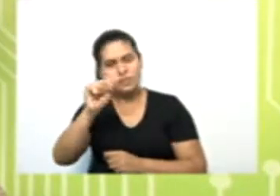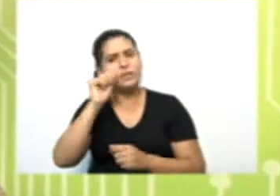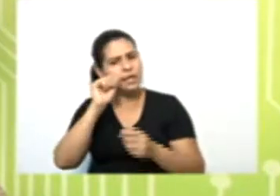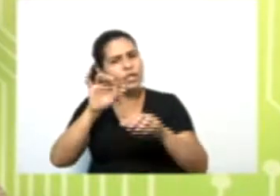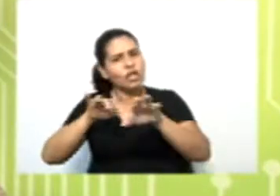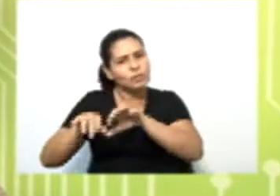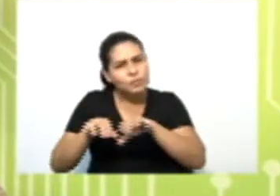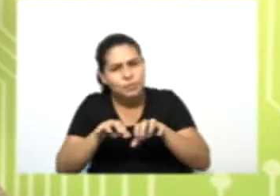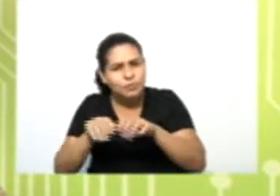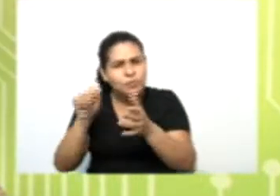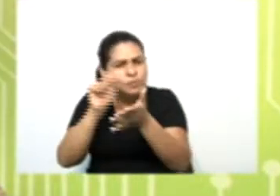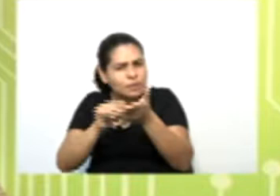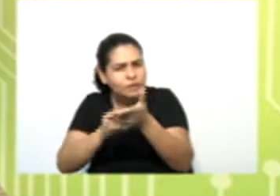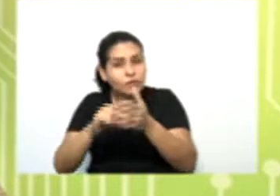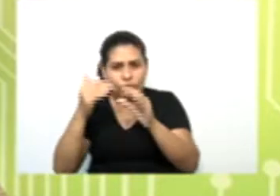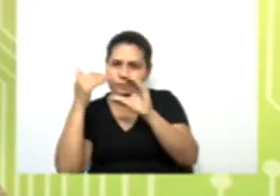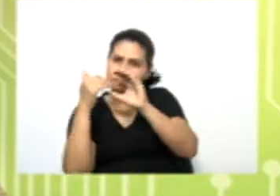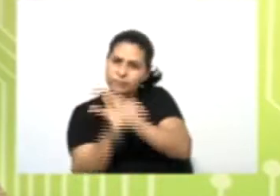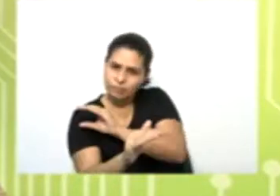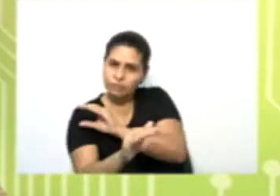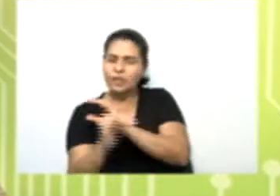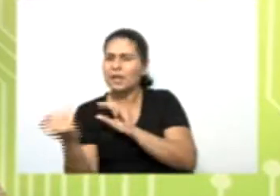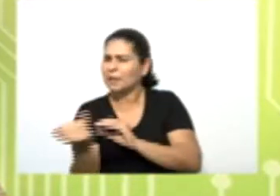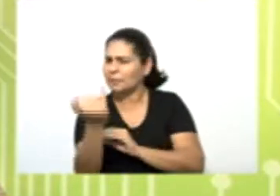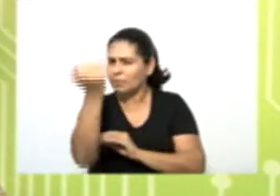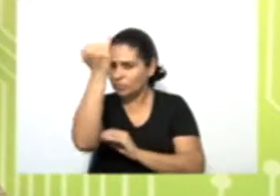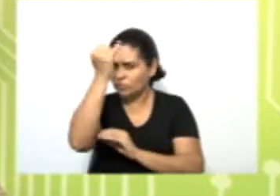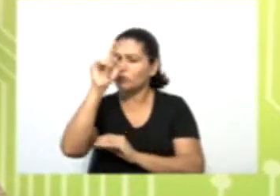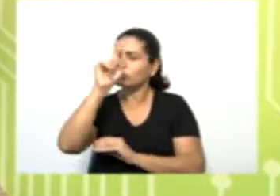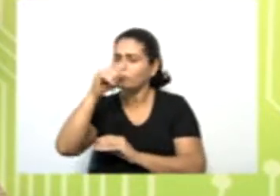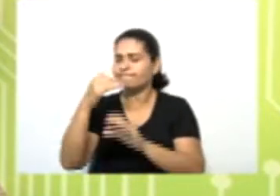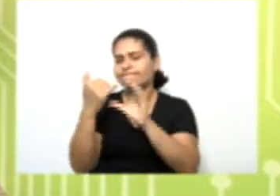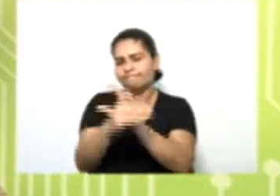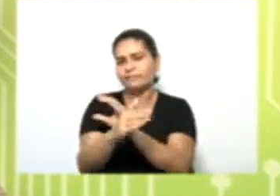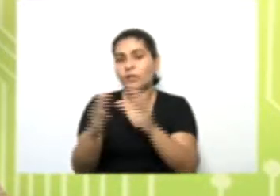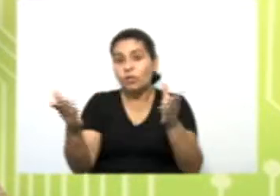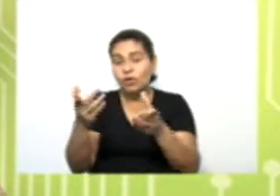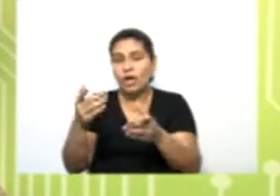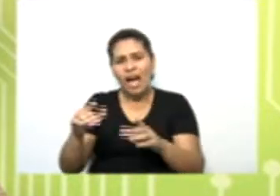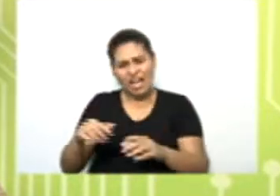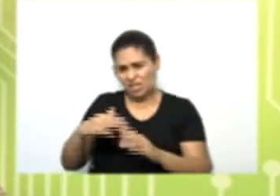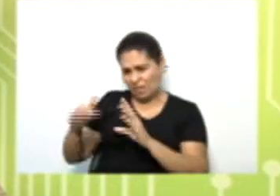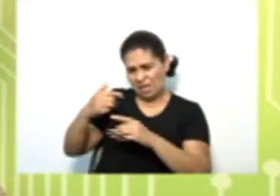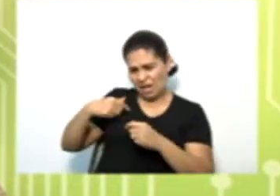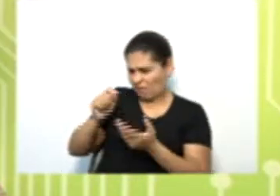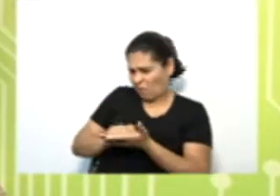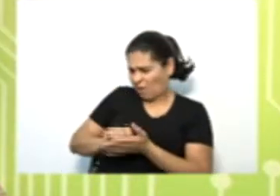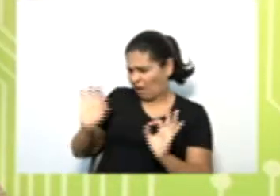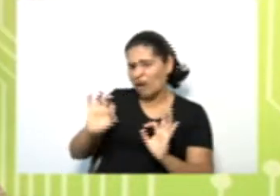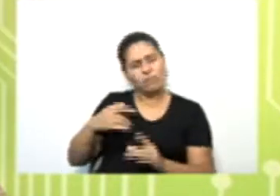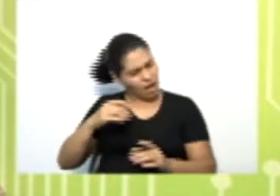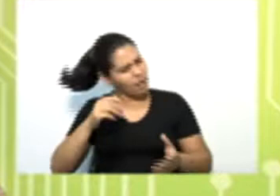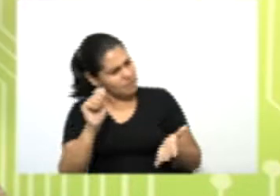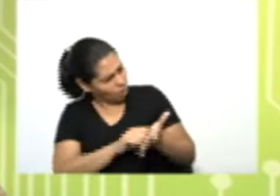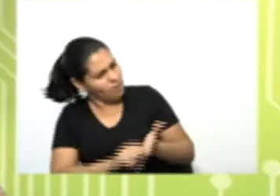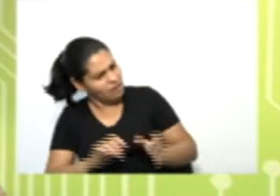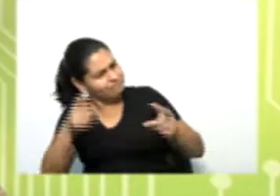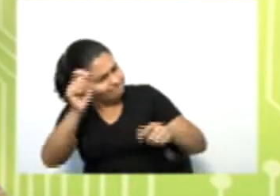mando para você. Eu vou mandar para você. Então, os 6 pilares da autoestima. Ah, você vai mandar? Então não vou copiar, não. Não vou mais mandar. Então anota